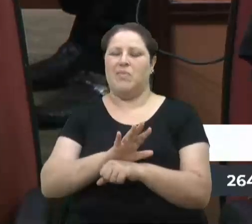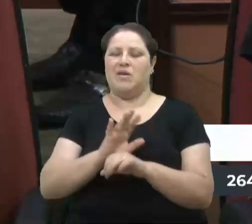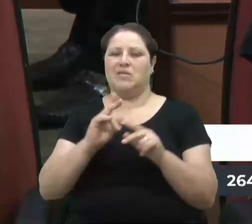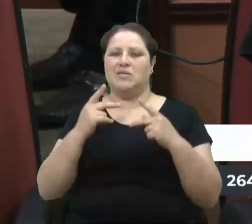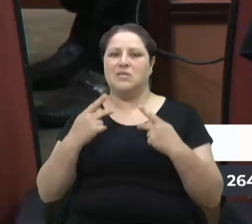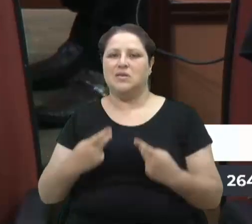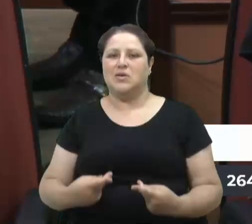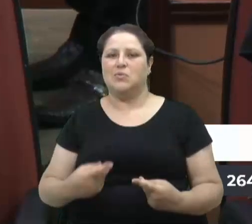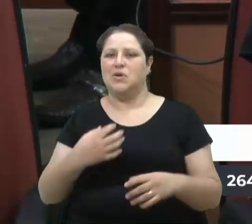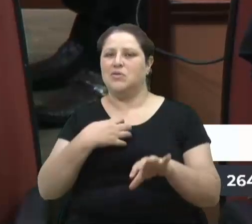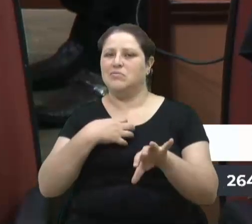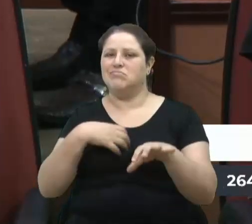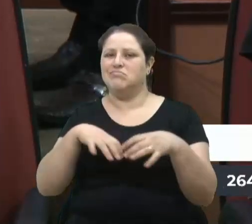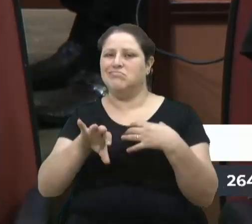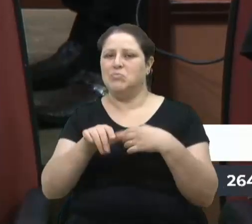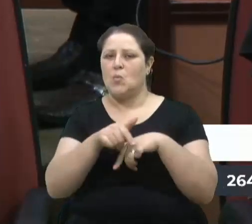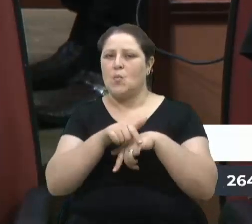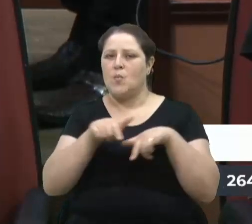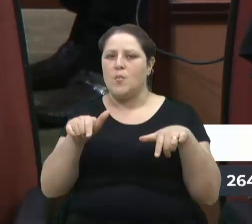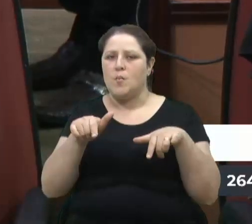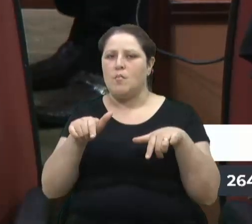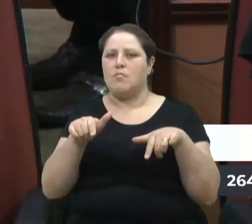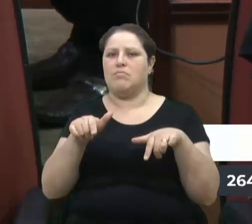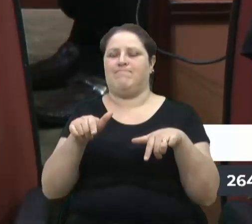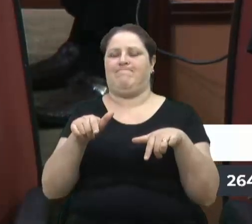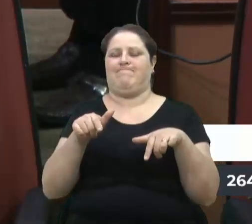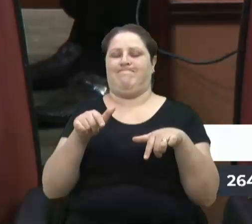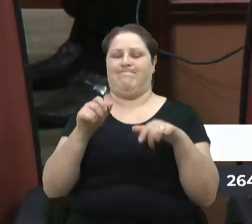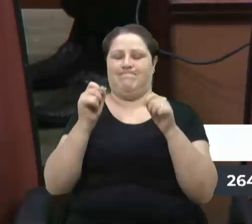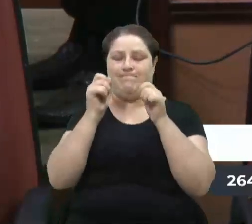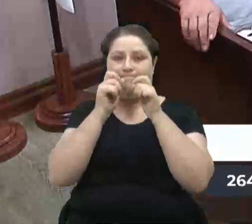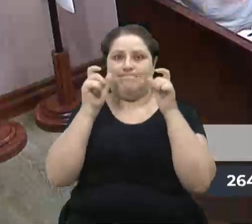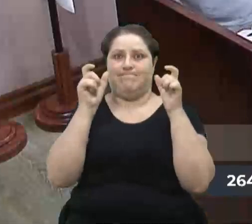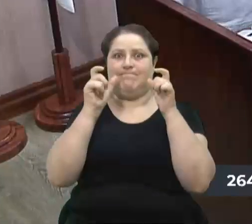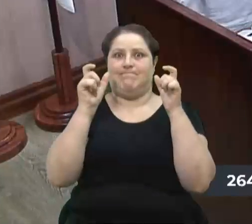com o próximo é algo que é, de fato, assustador.